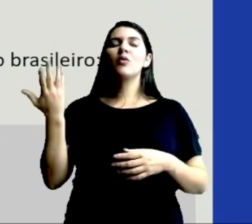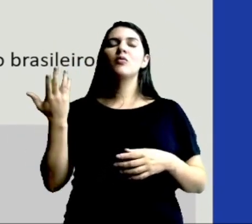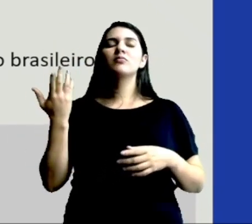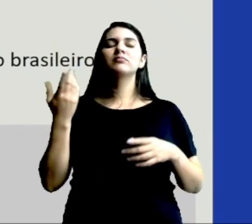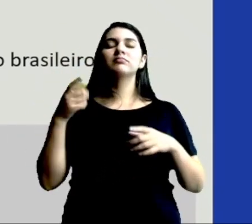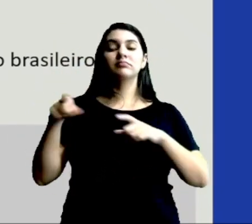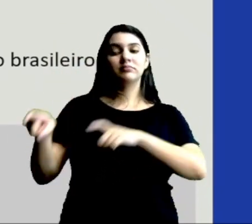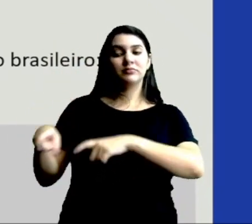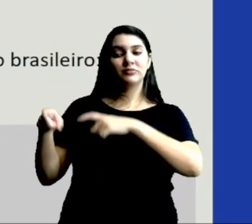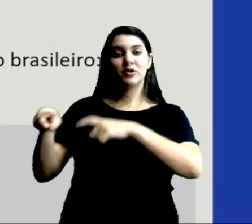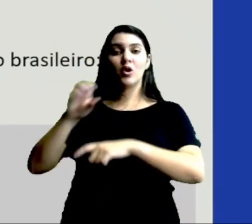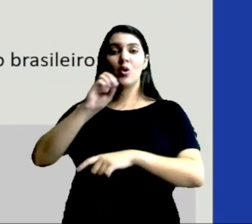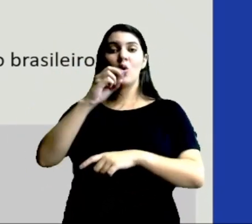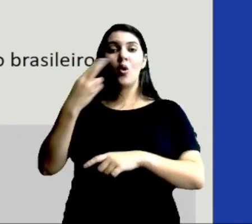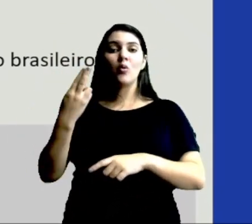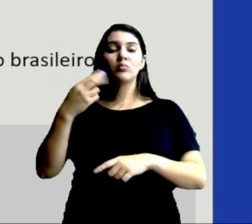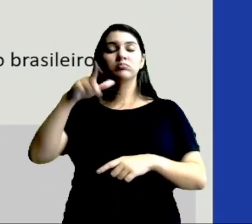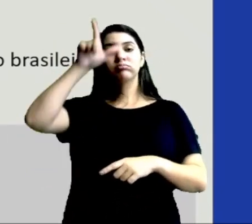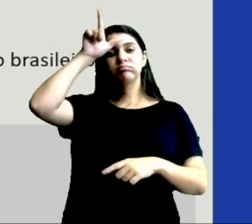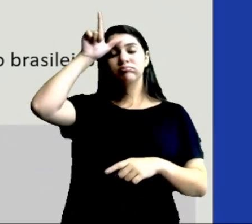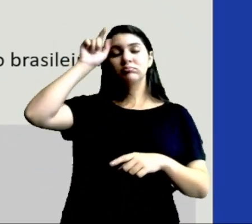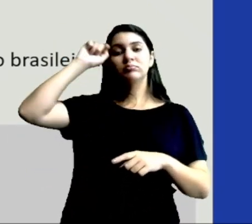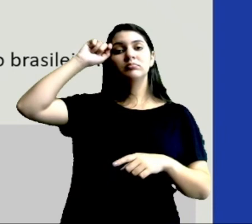um líder negro?